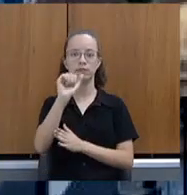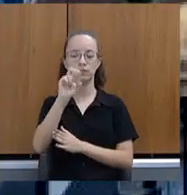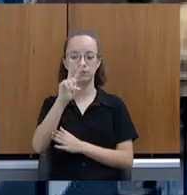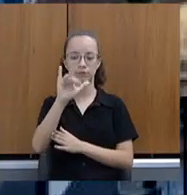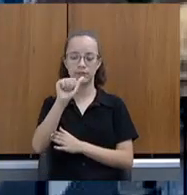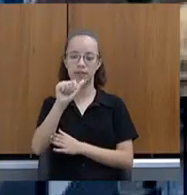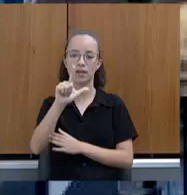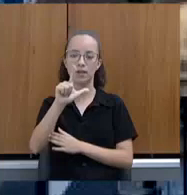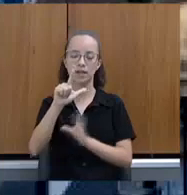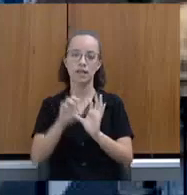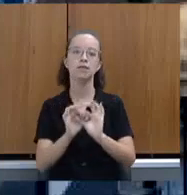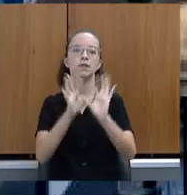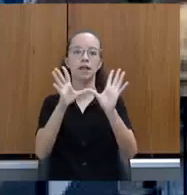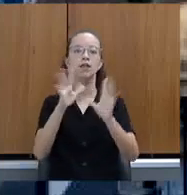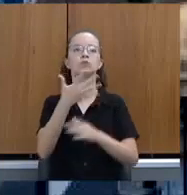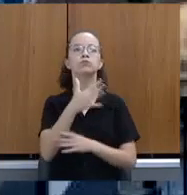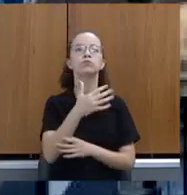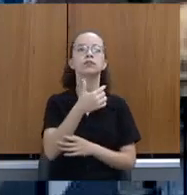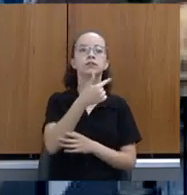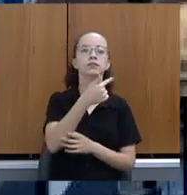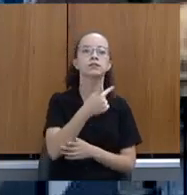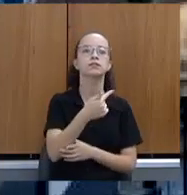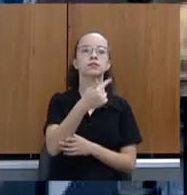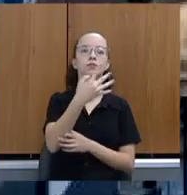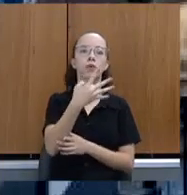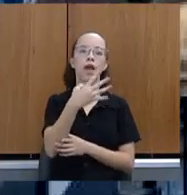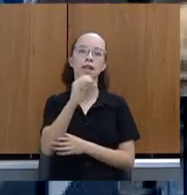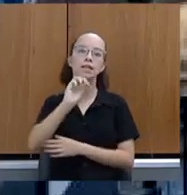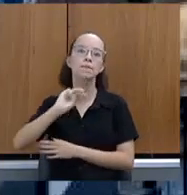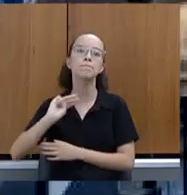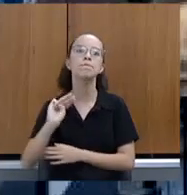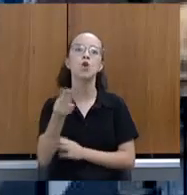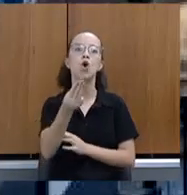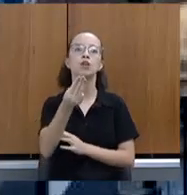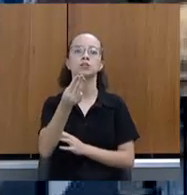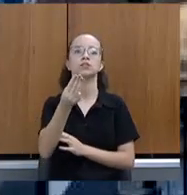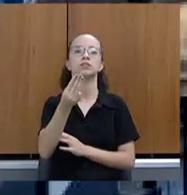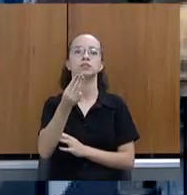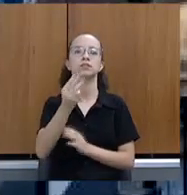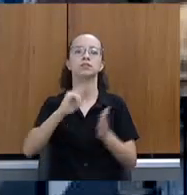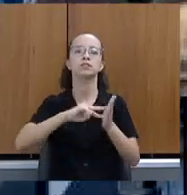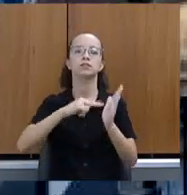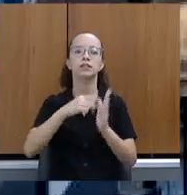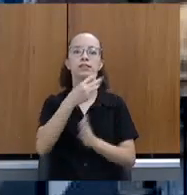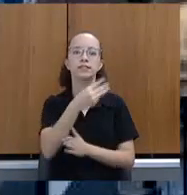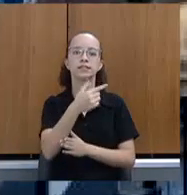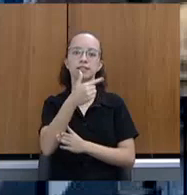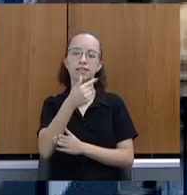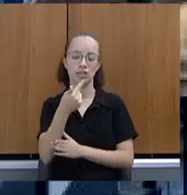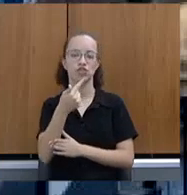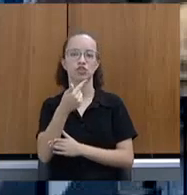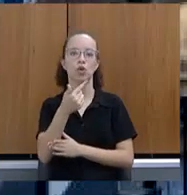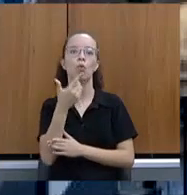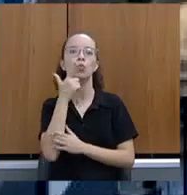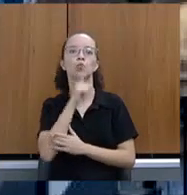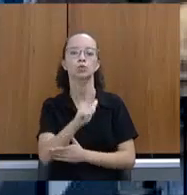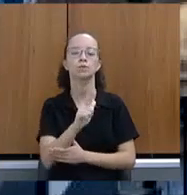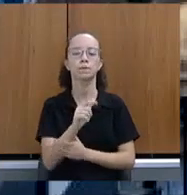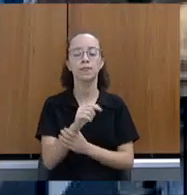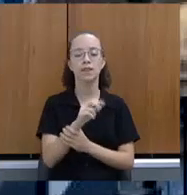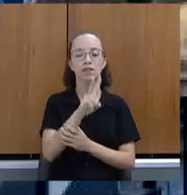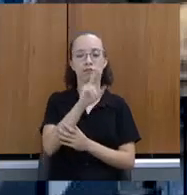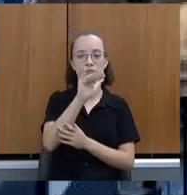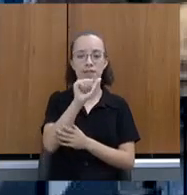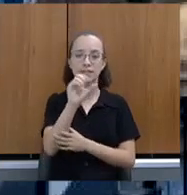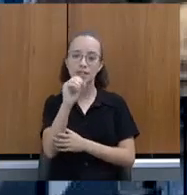contemplados é de 740 milhões Que é essa intercessão da 040 que